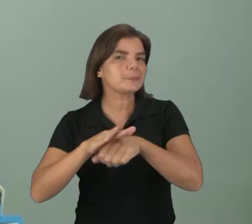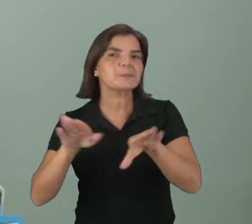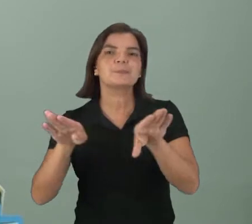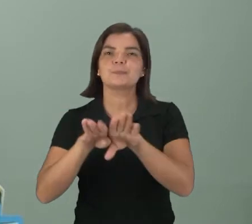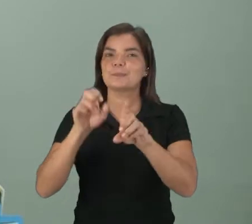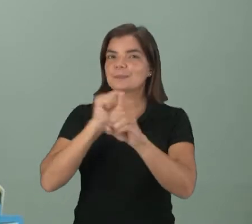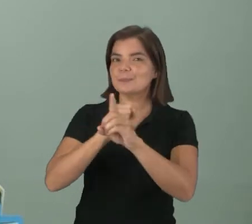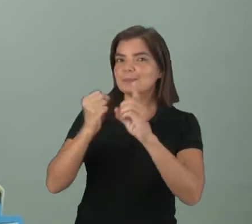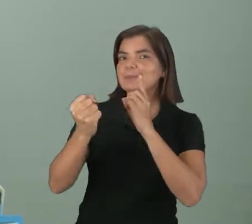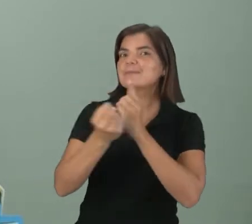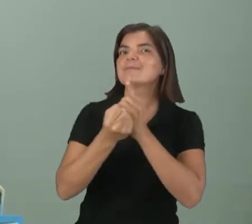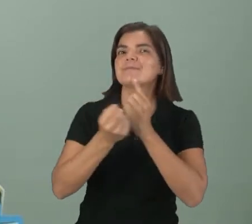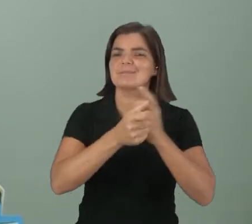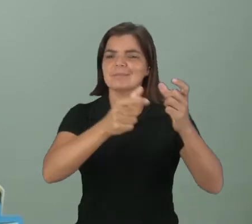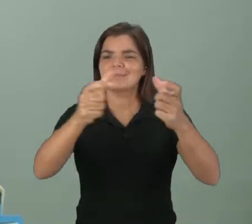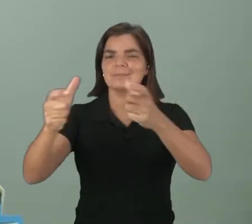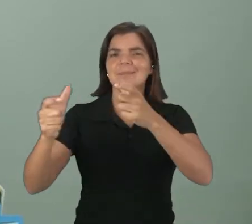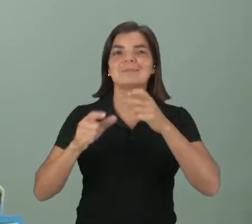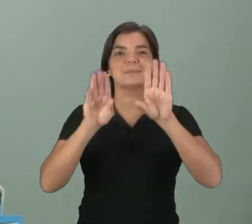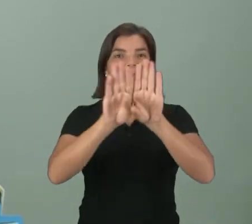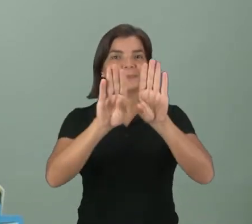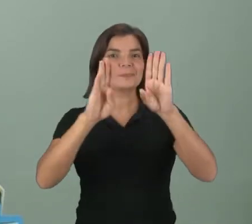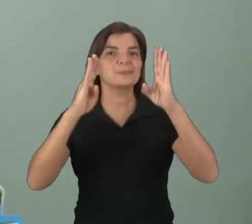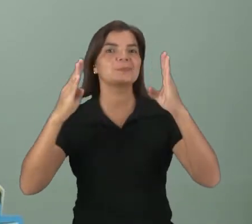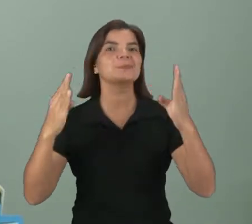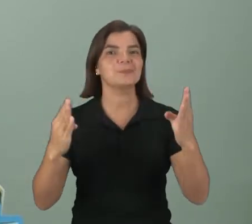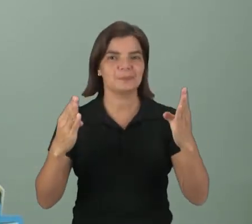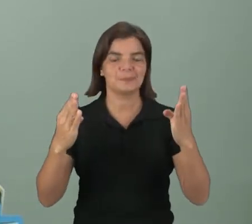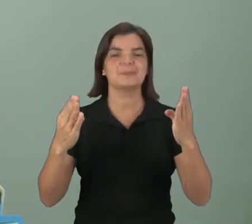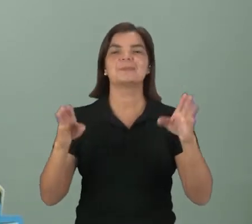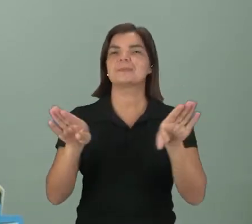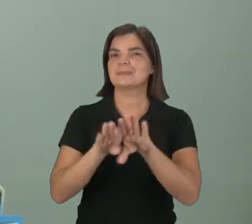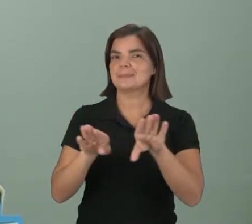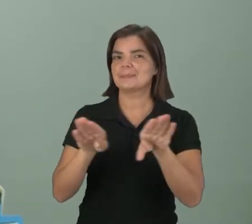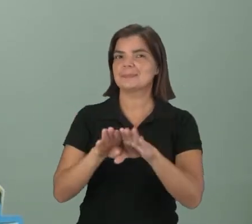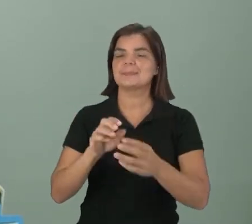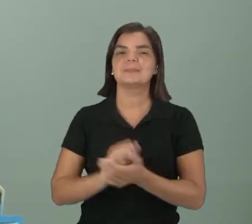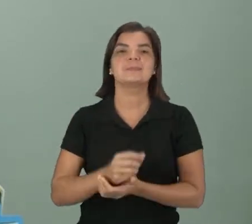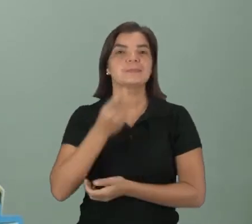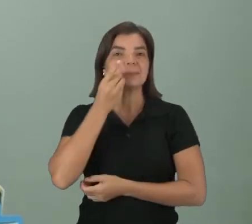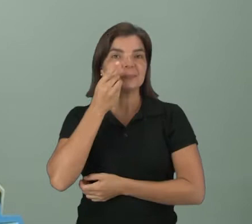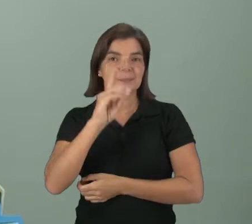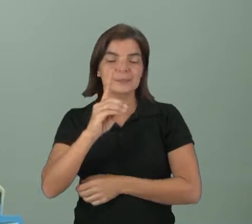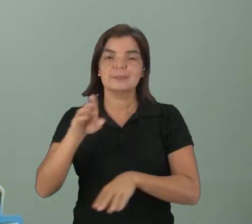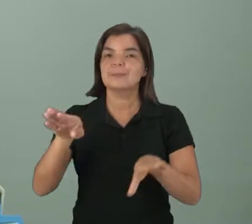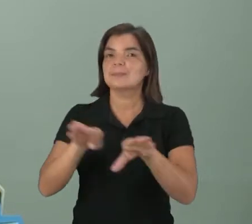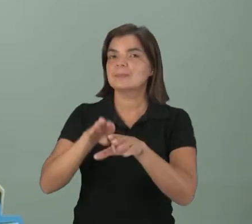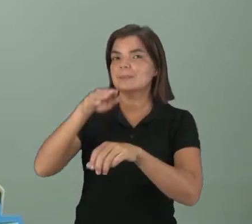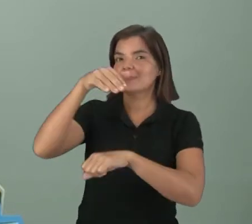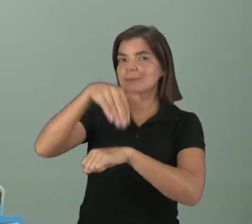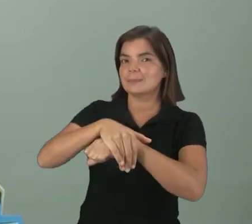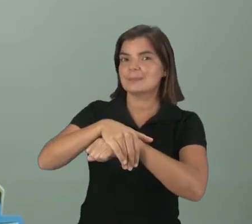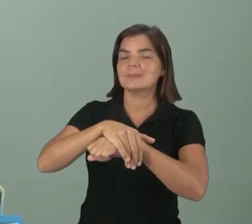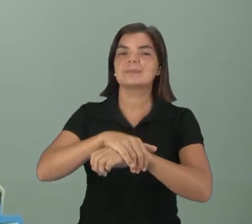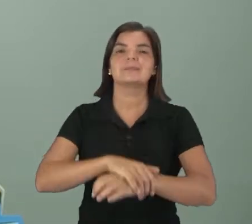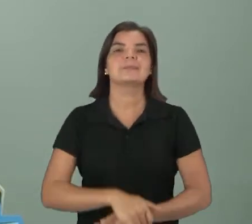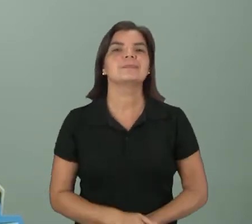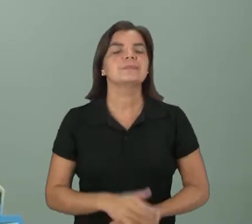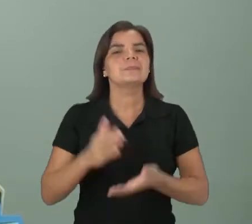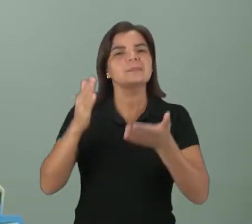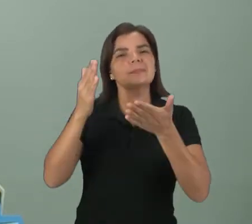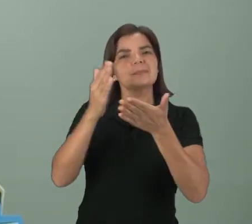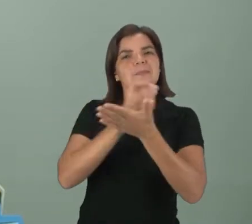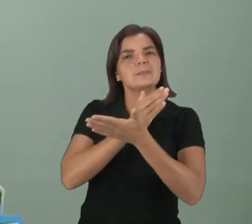vários estabelecimentos que ficam abertos nesse período de dia o e noite